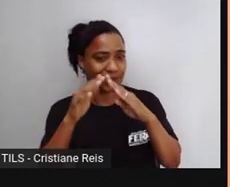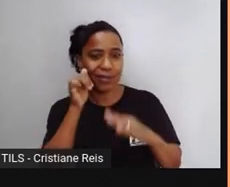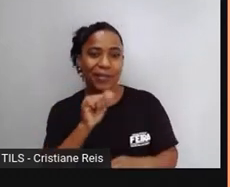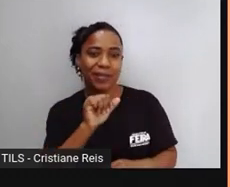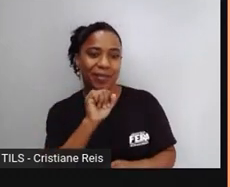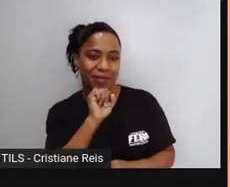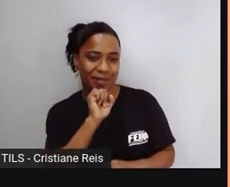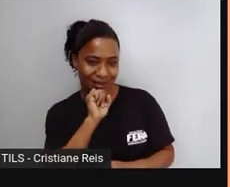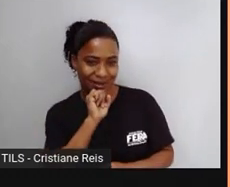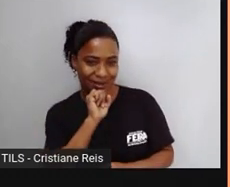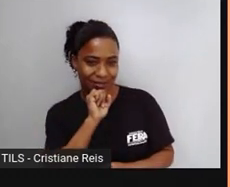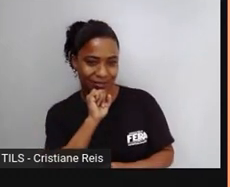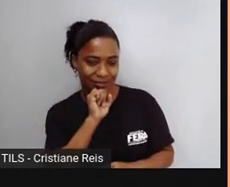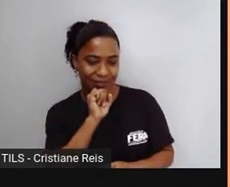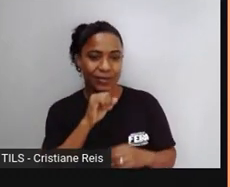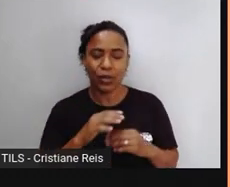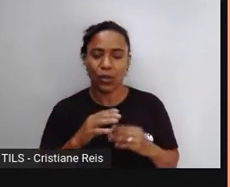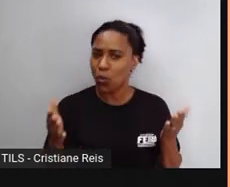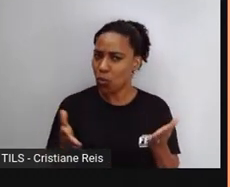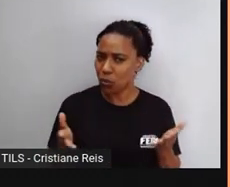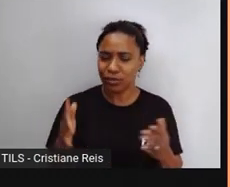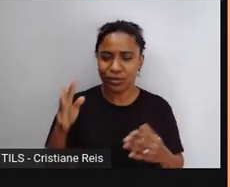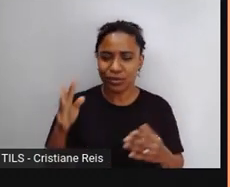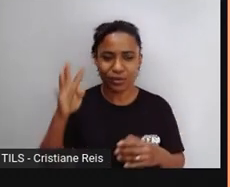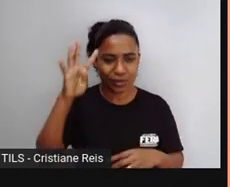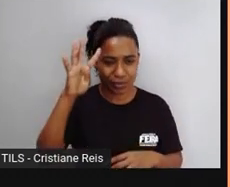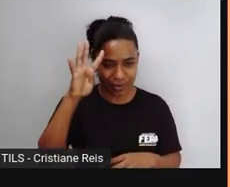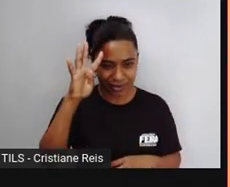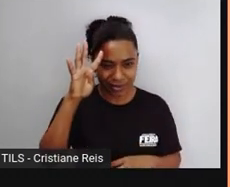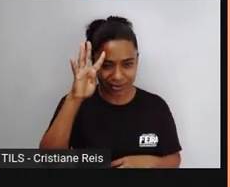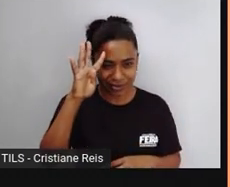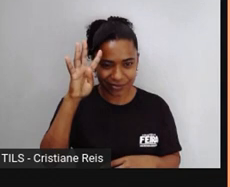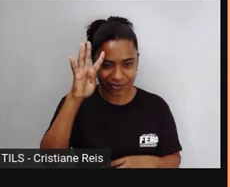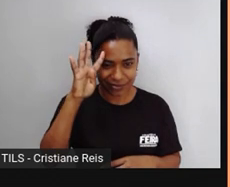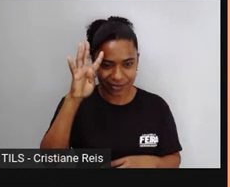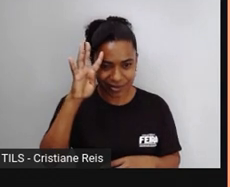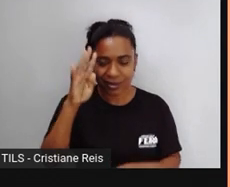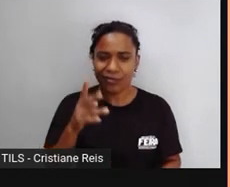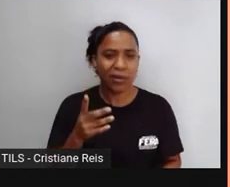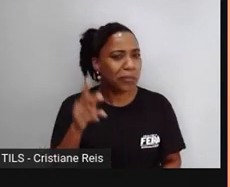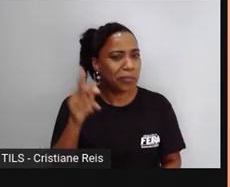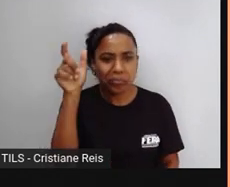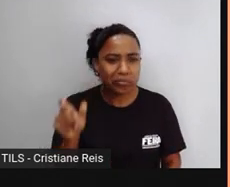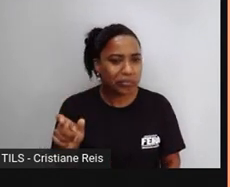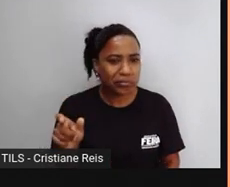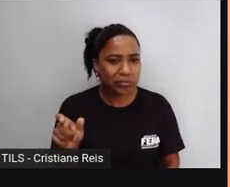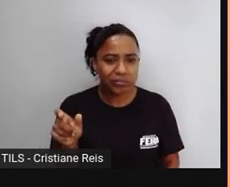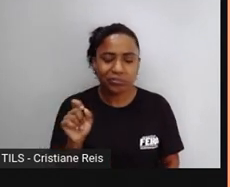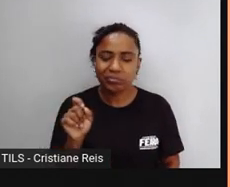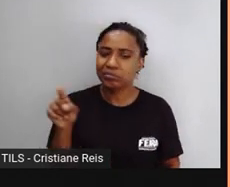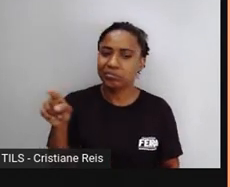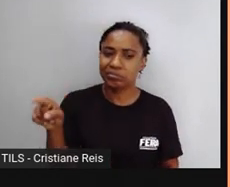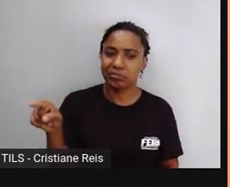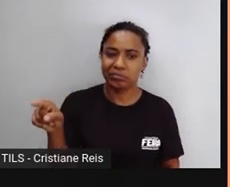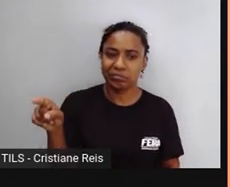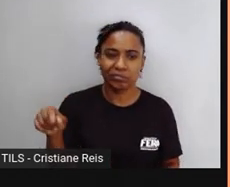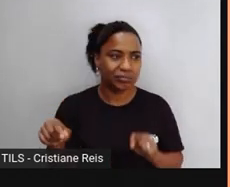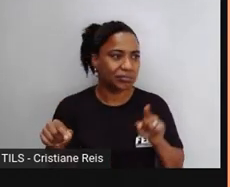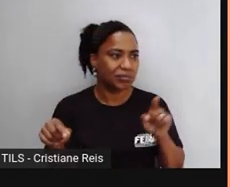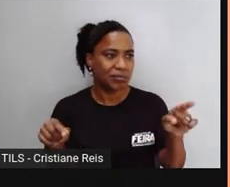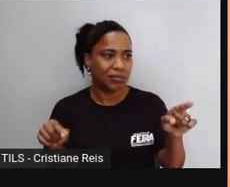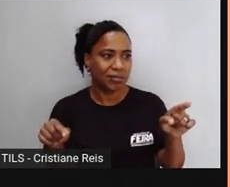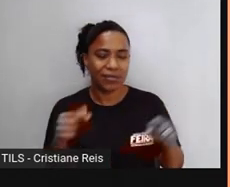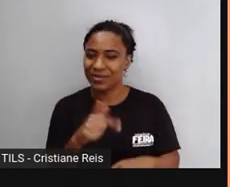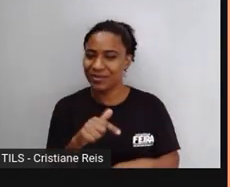Wednesday today. Hoje é quarta-feira. Então vejam que eu não me refiro a uma pessoa específica. Primeiro exemplo, eu me